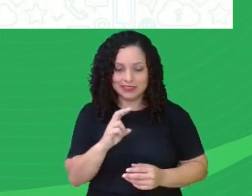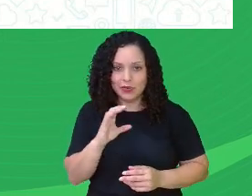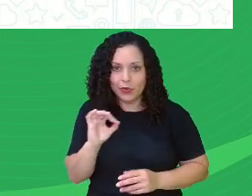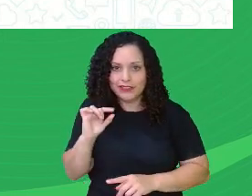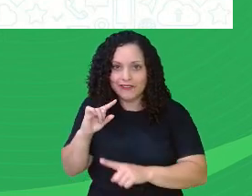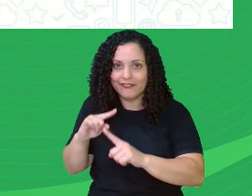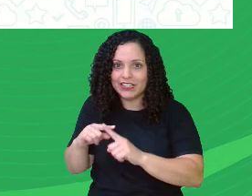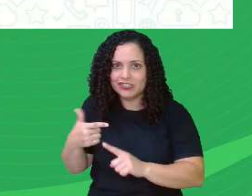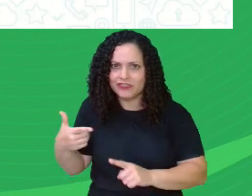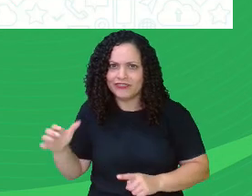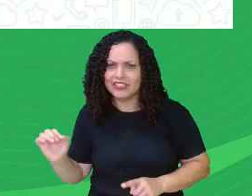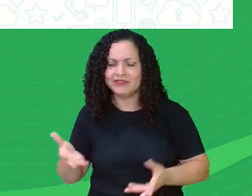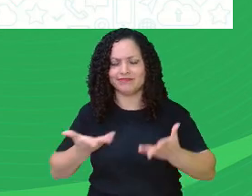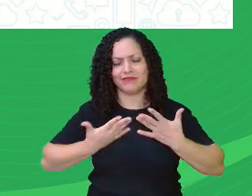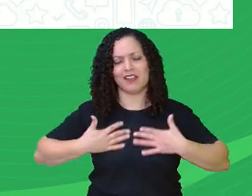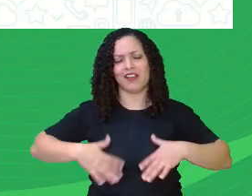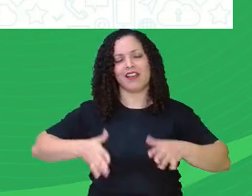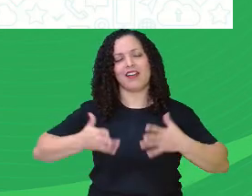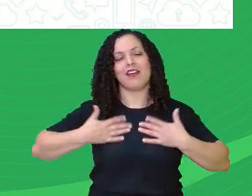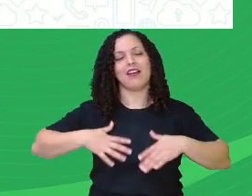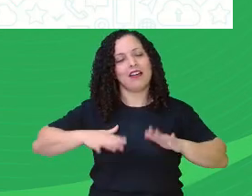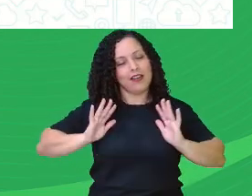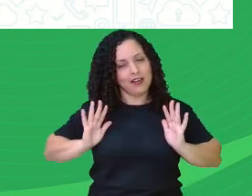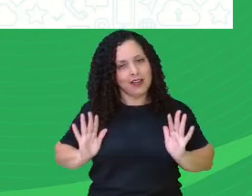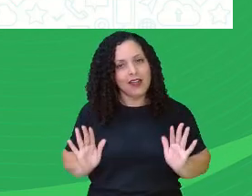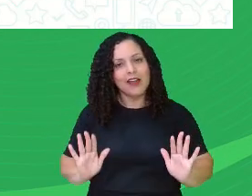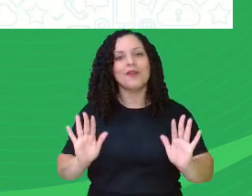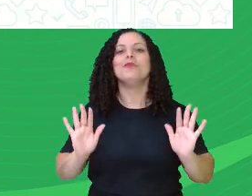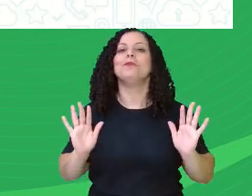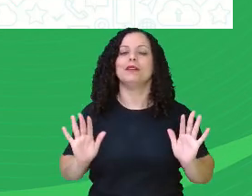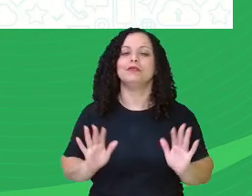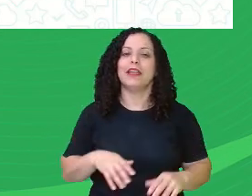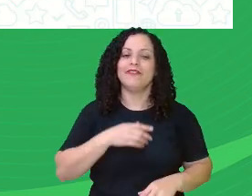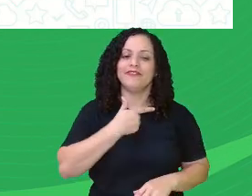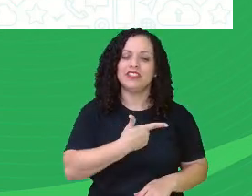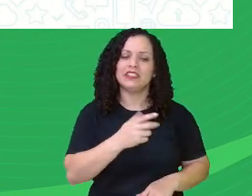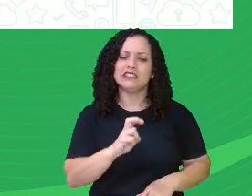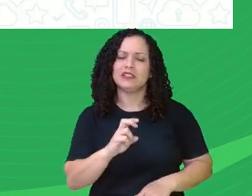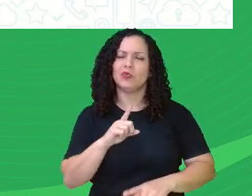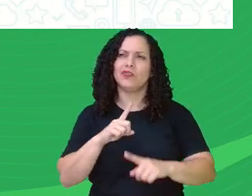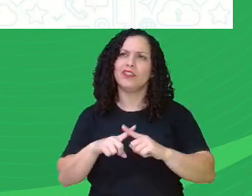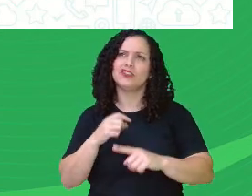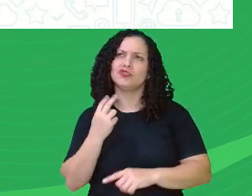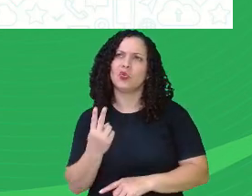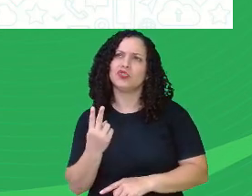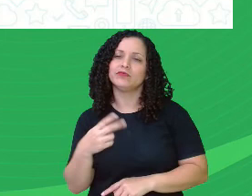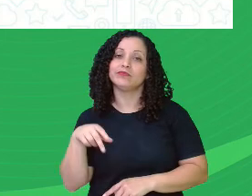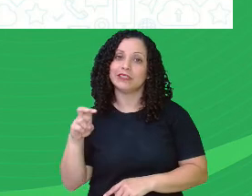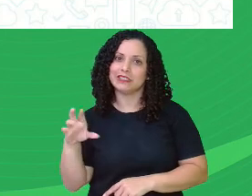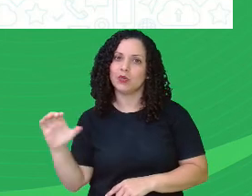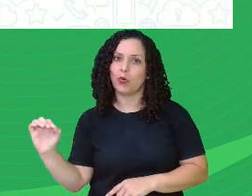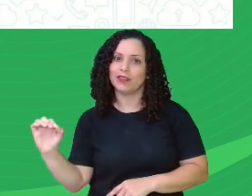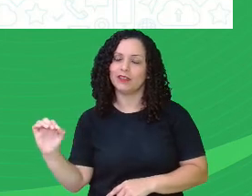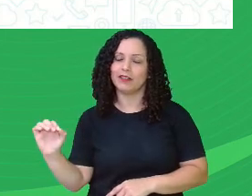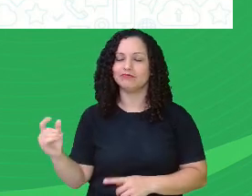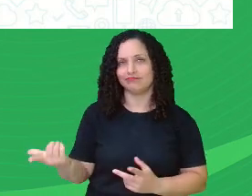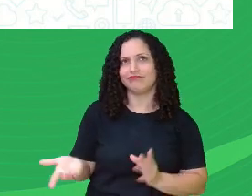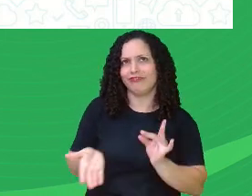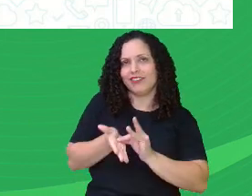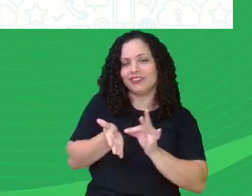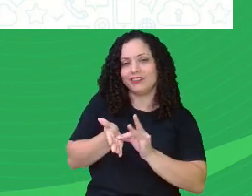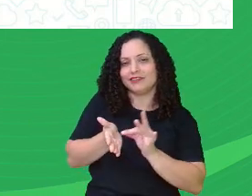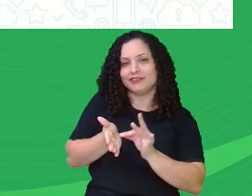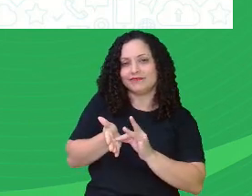20, aí tu faz assim, ó, calma. Quanto é 25 vezes 2? 50, né, Ricardinho? Lá, olha aí,